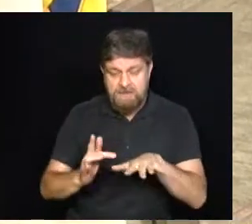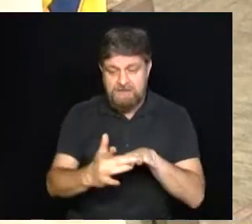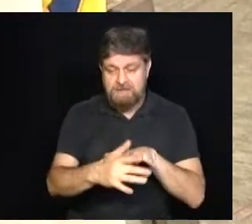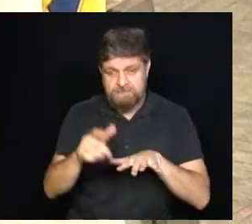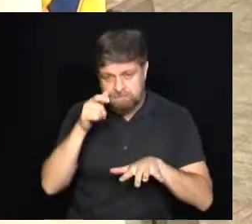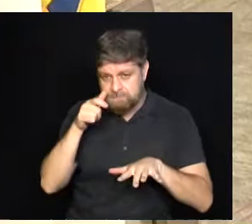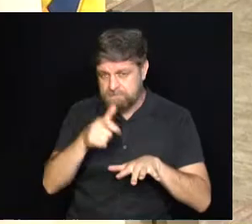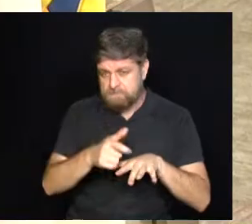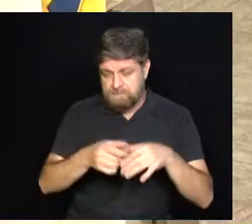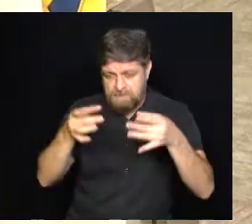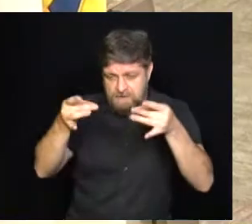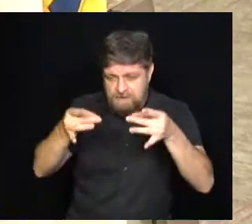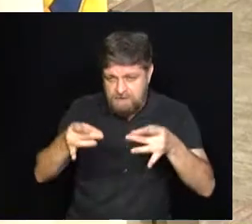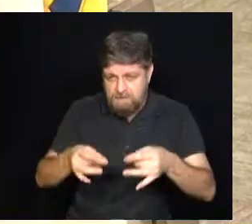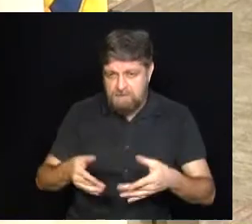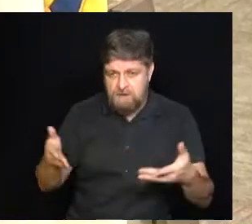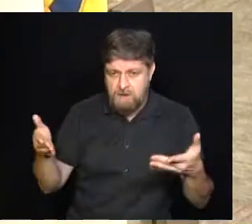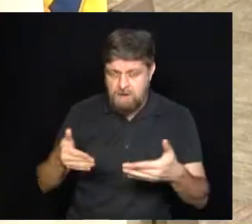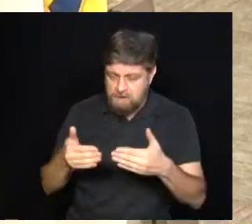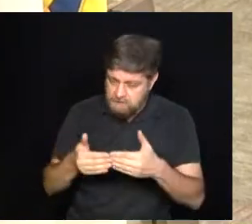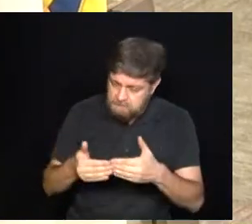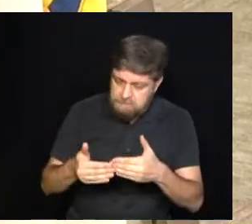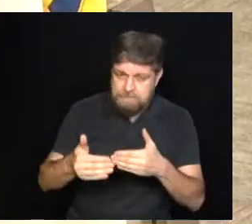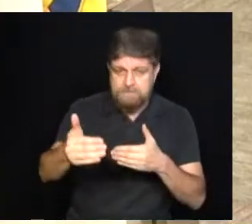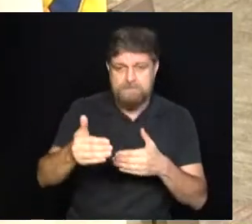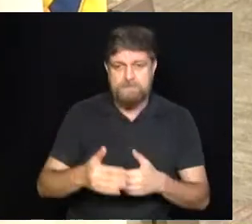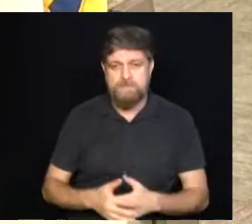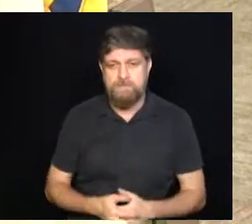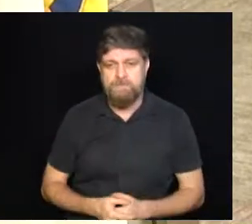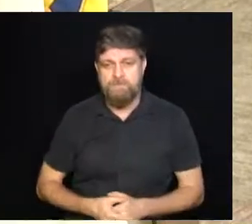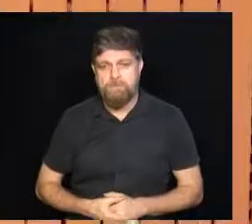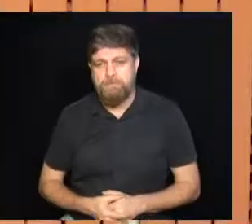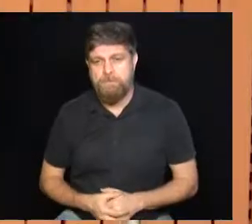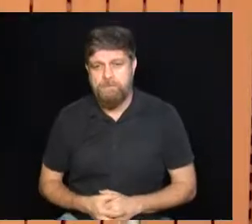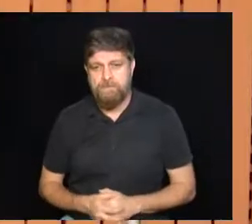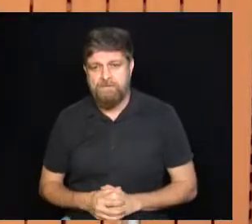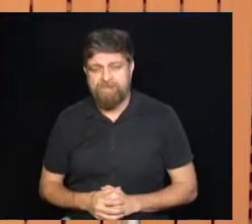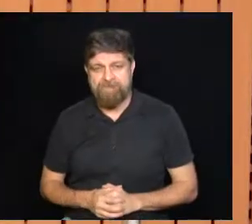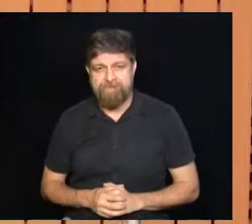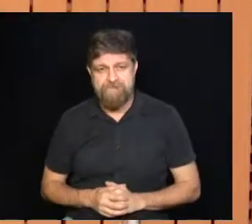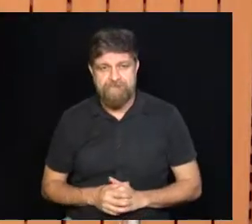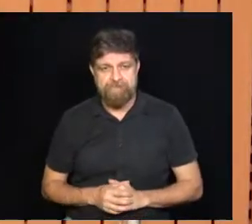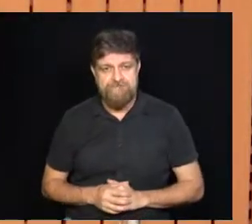Todos os detalhes você confere a partir de agora. É bom.